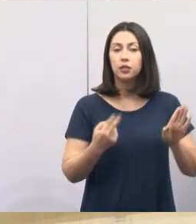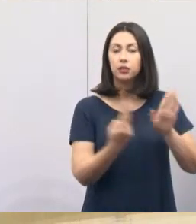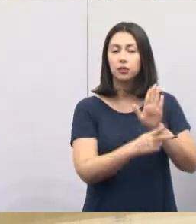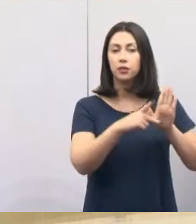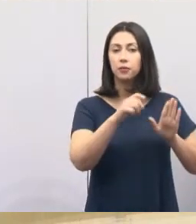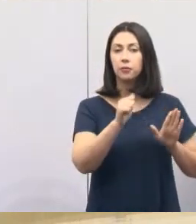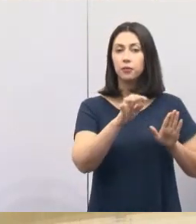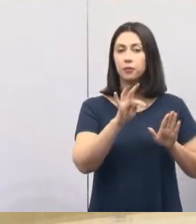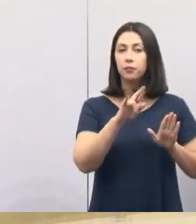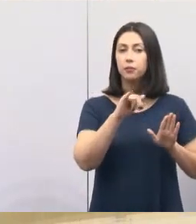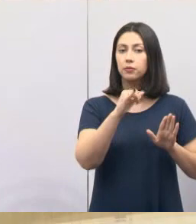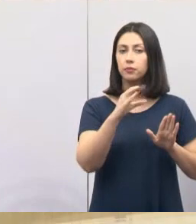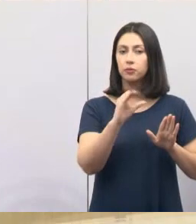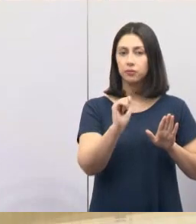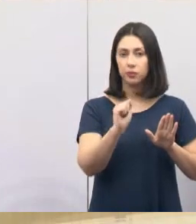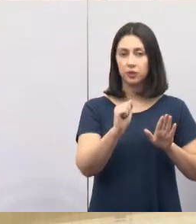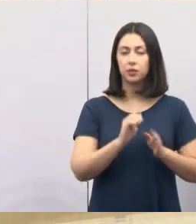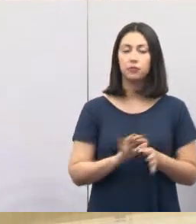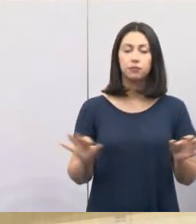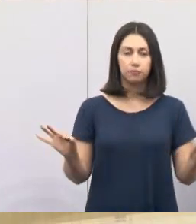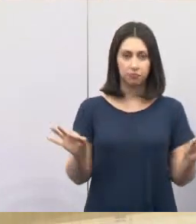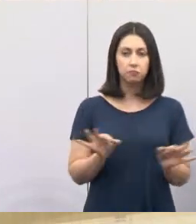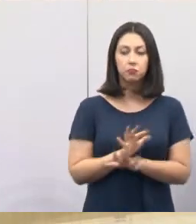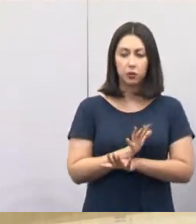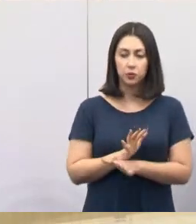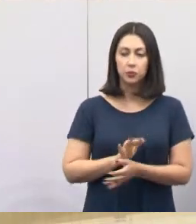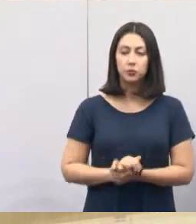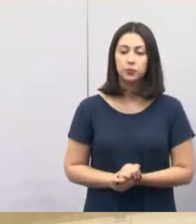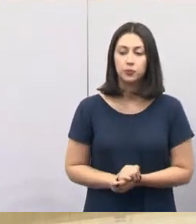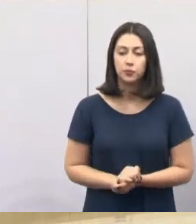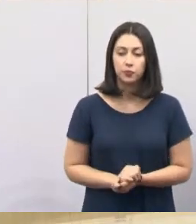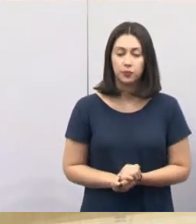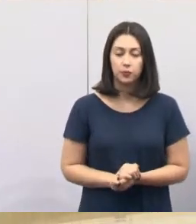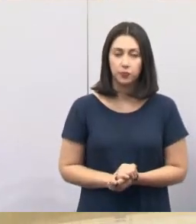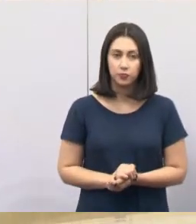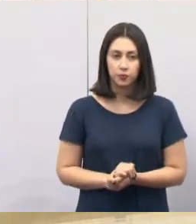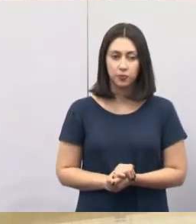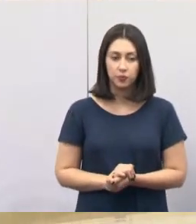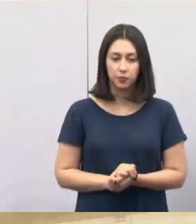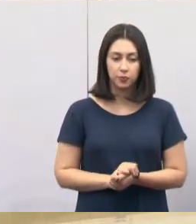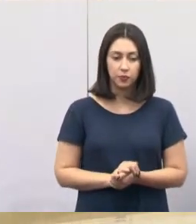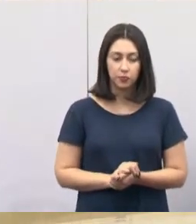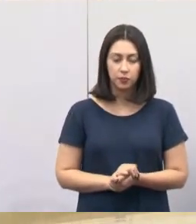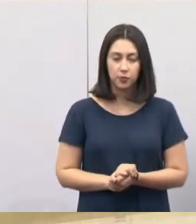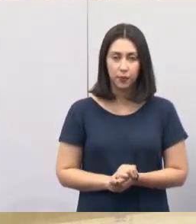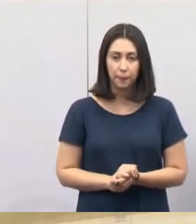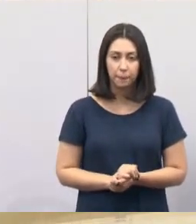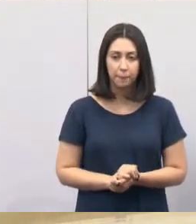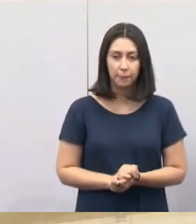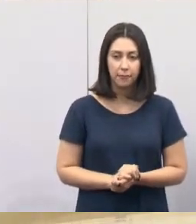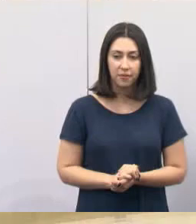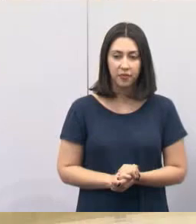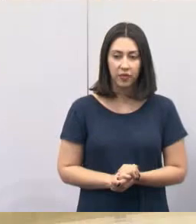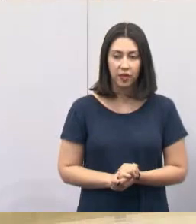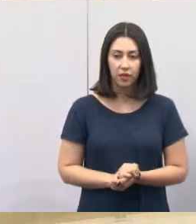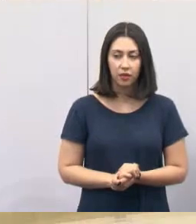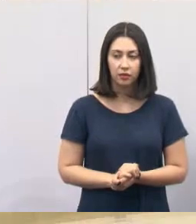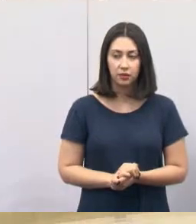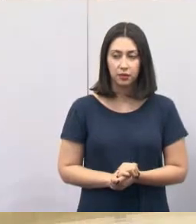Juliana, chefe de gabinete. Não temos mais resposta de pedido de informação, senhor presidente.